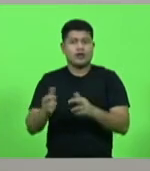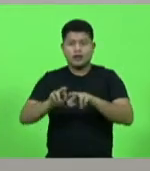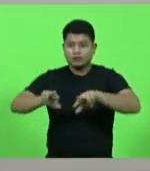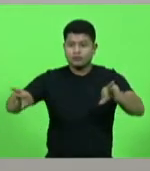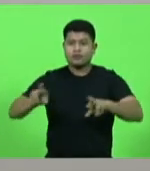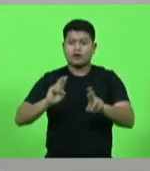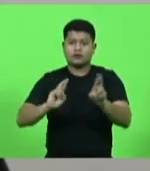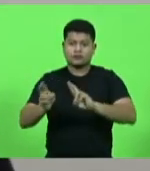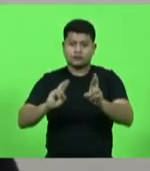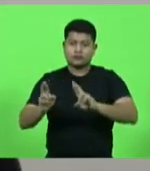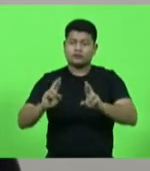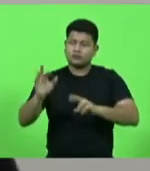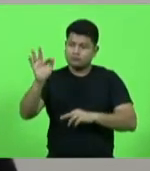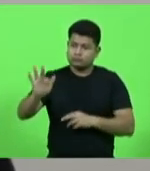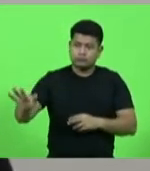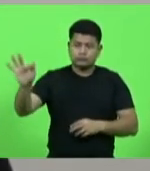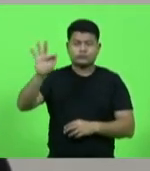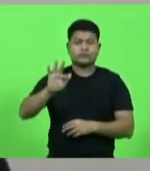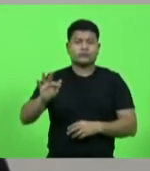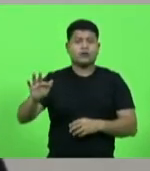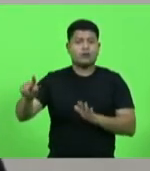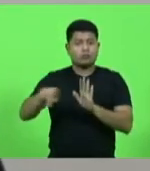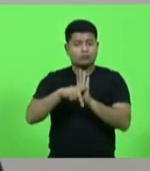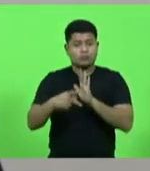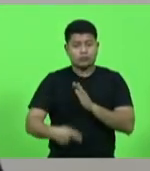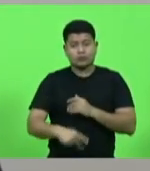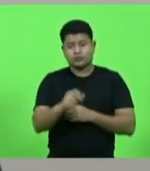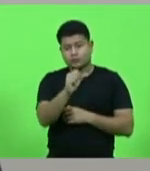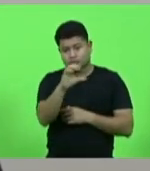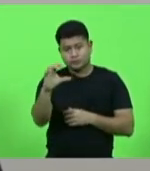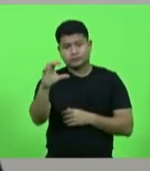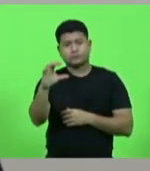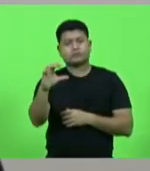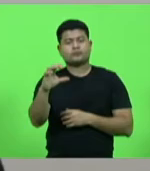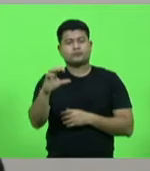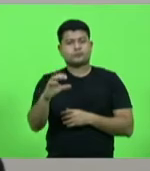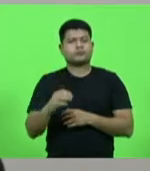rodovias federais no nosso estado de Santa Catarina.